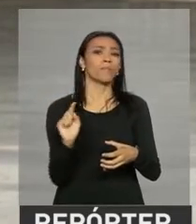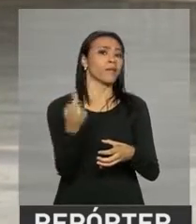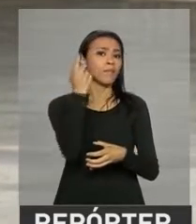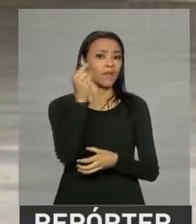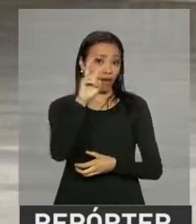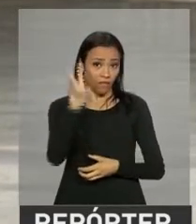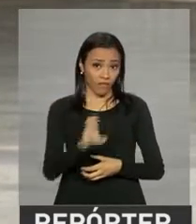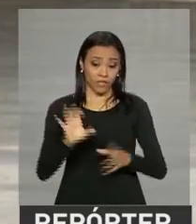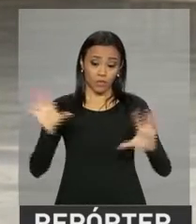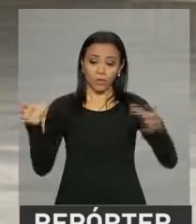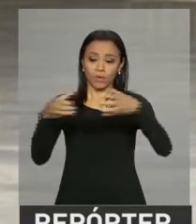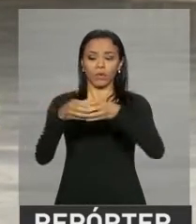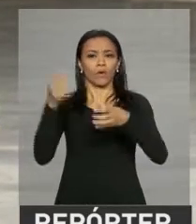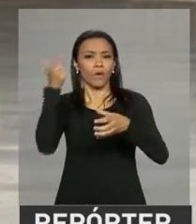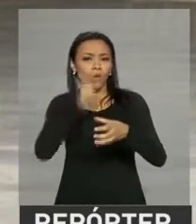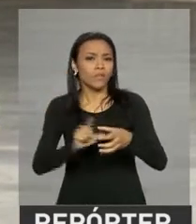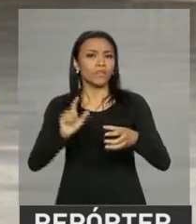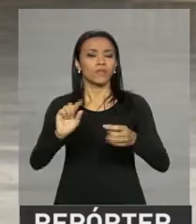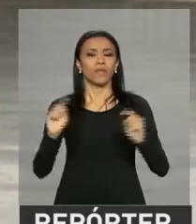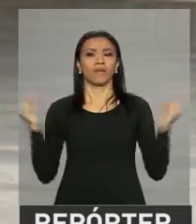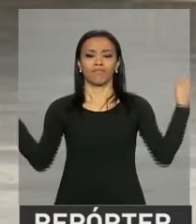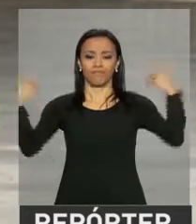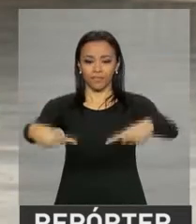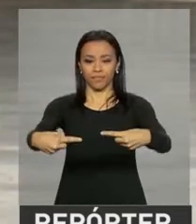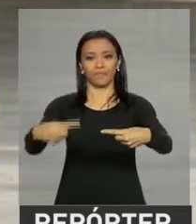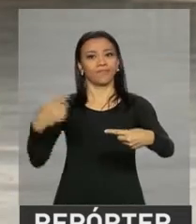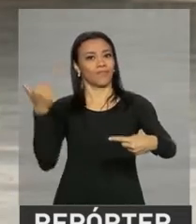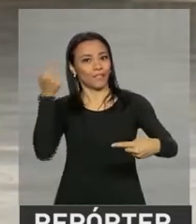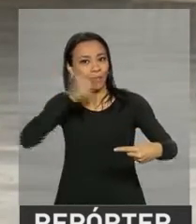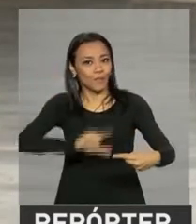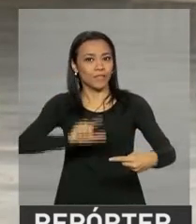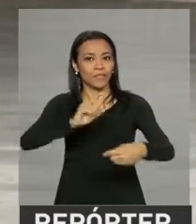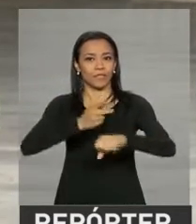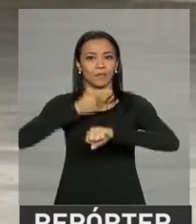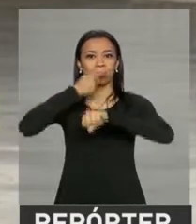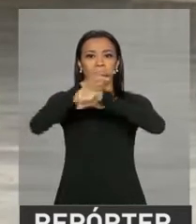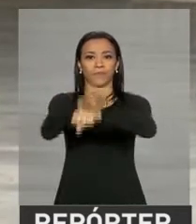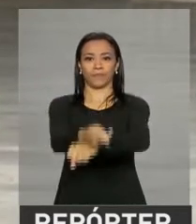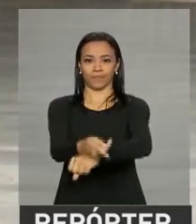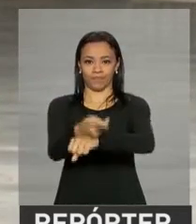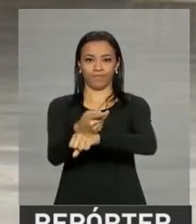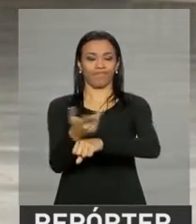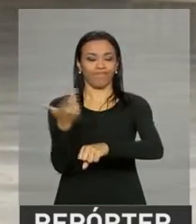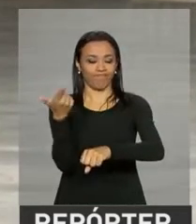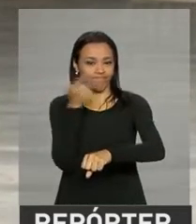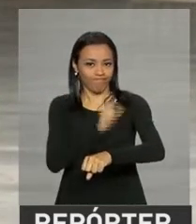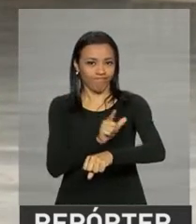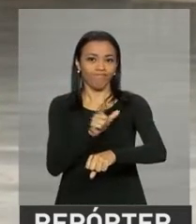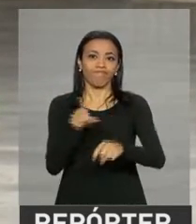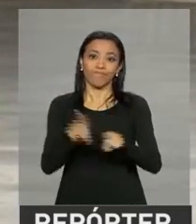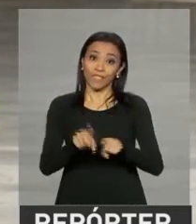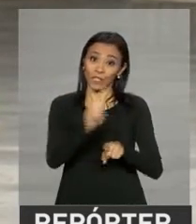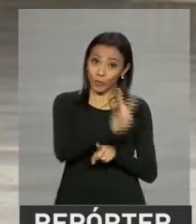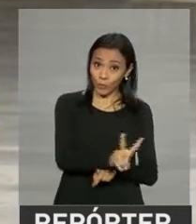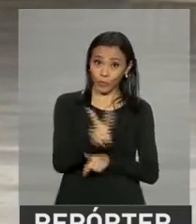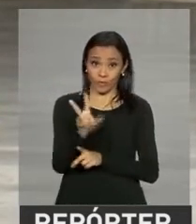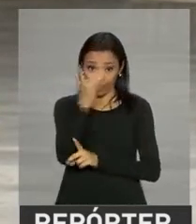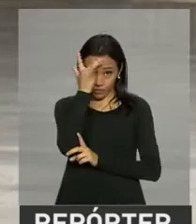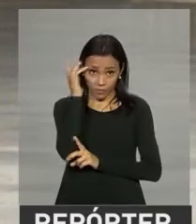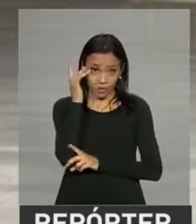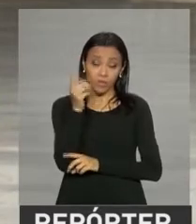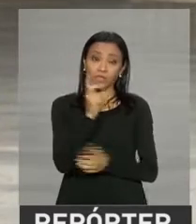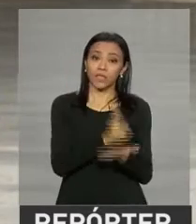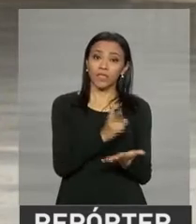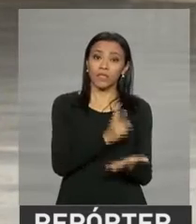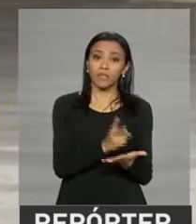que a equipe foi até as finais e que eles conseguiram um pódio inédito e ainda por cima em dose dupla. Tanto